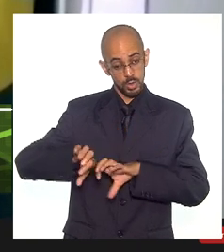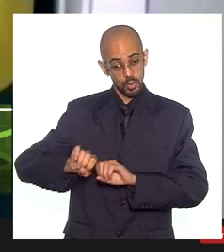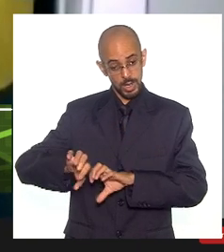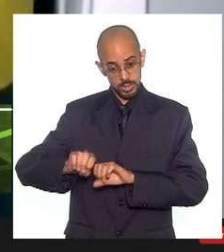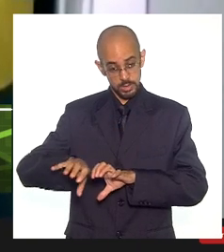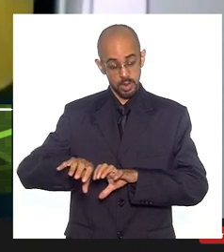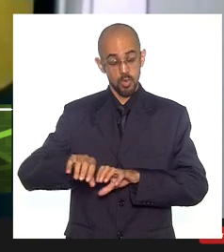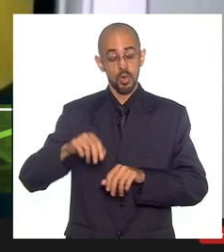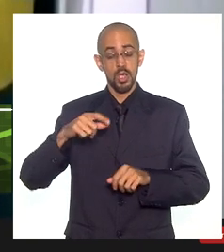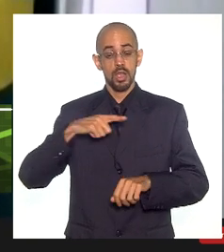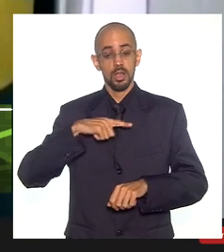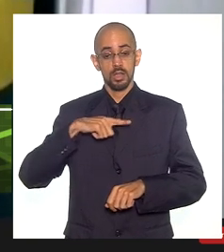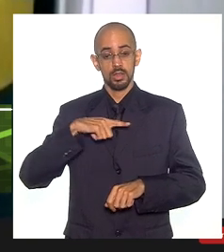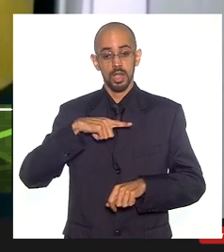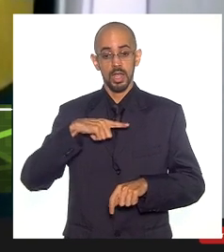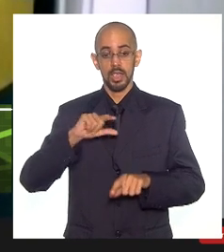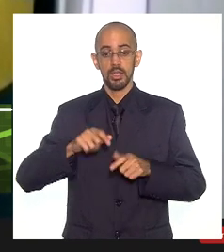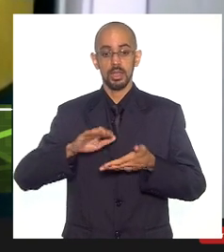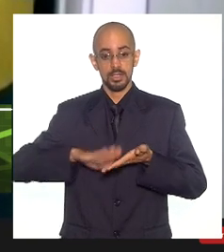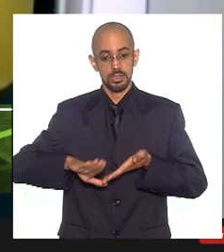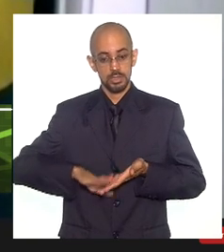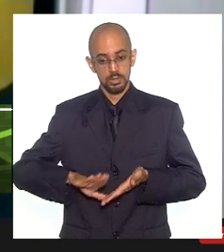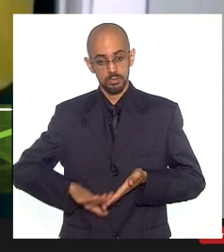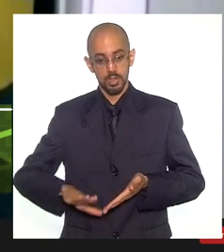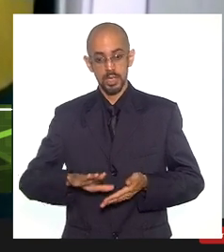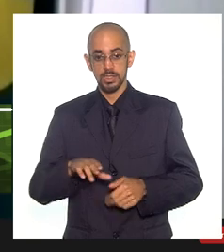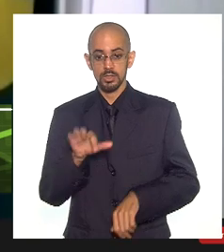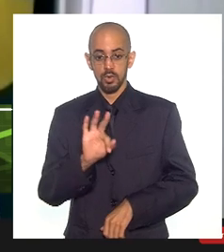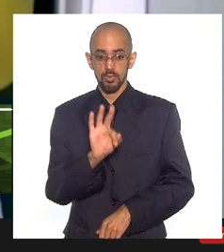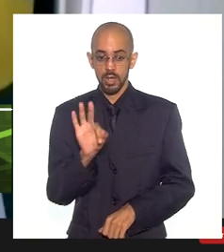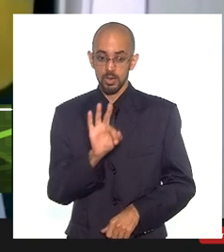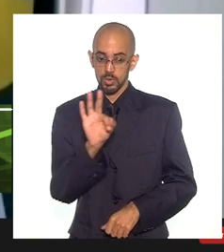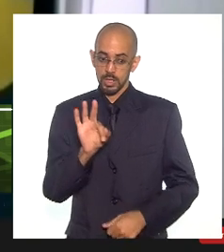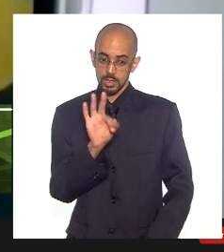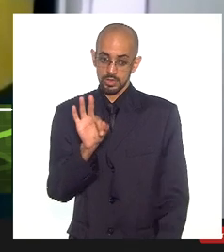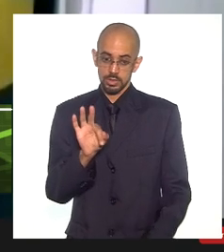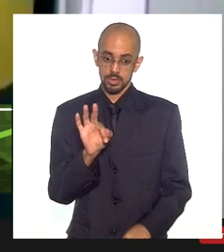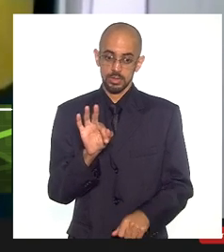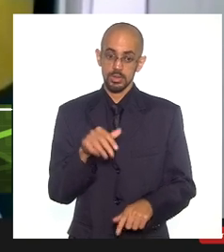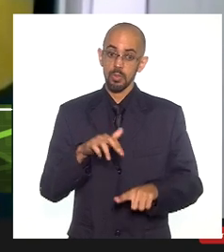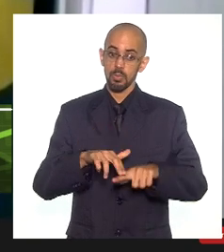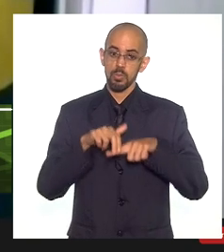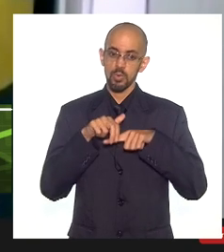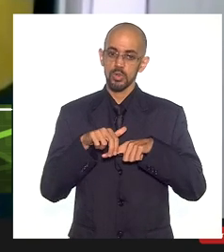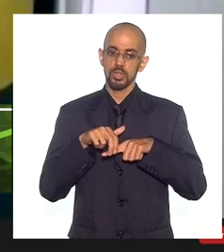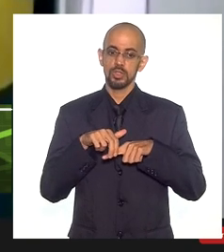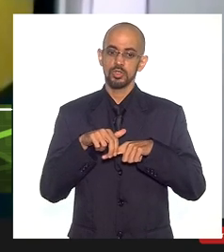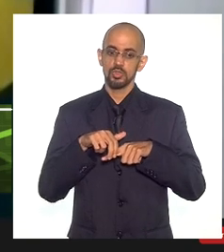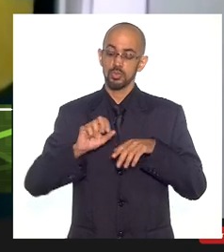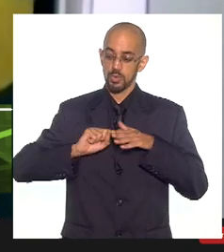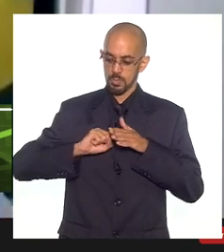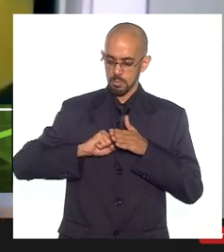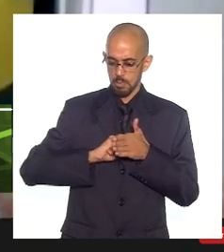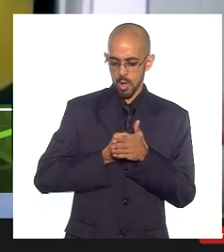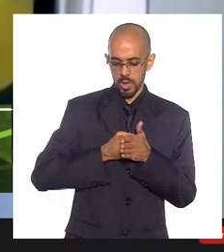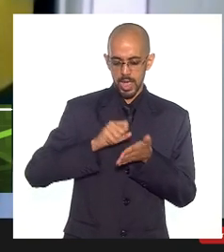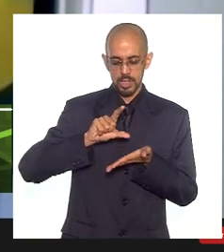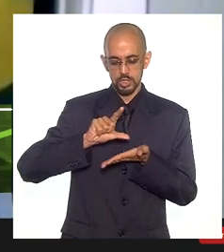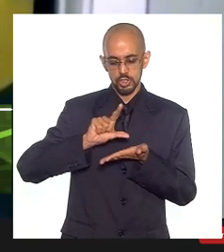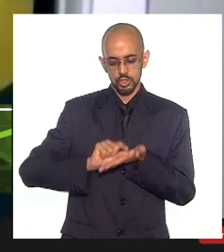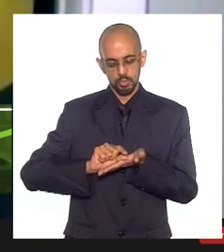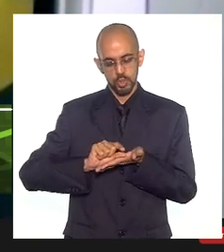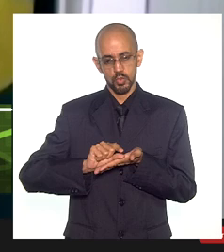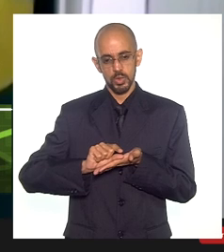as despesas efetuadas com o ensino superior, com as universidades e, portanto, contingenciá-las, mesmo a